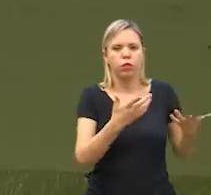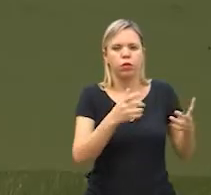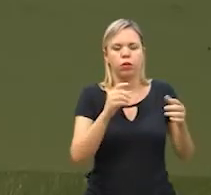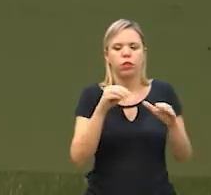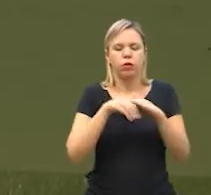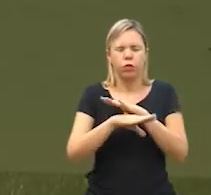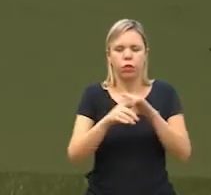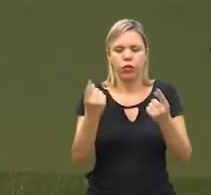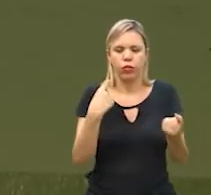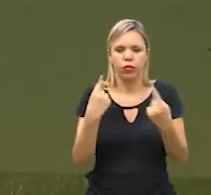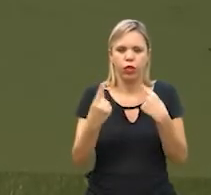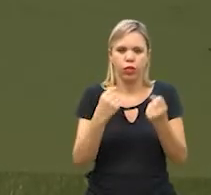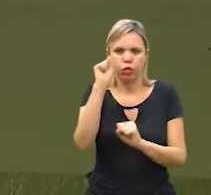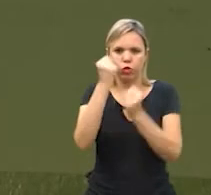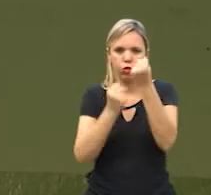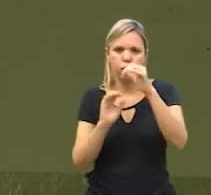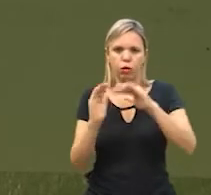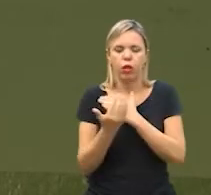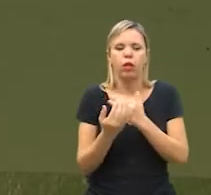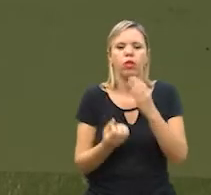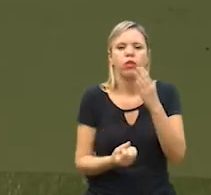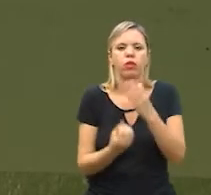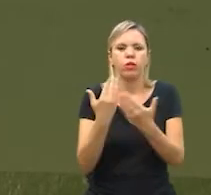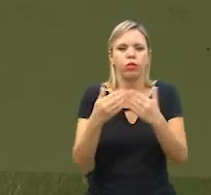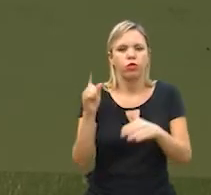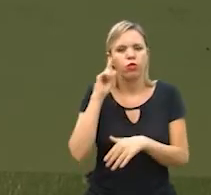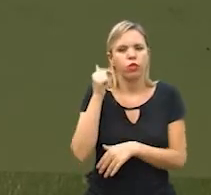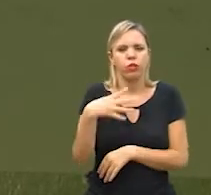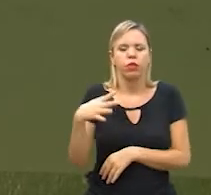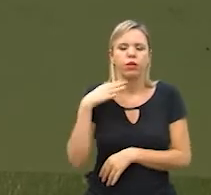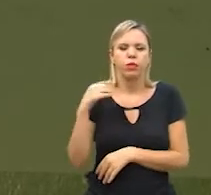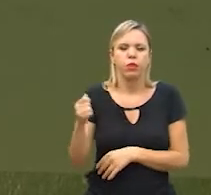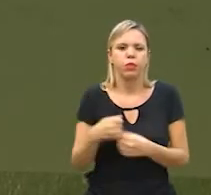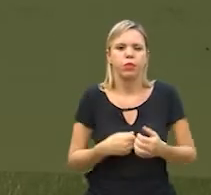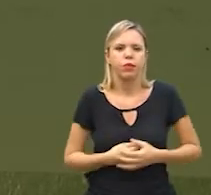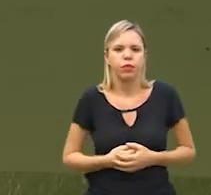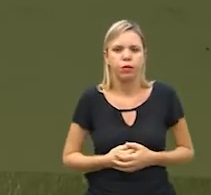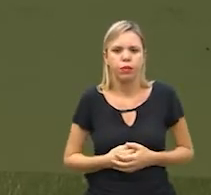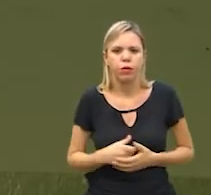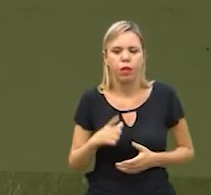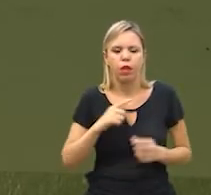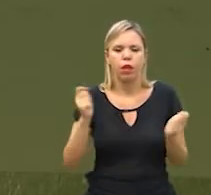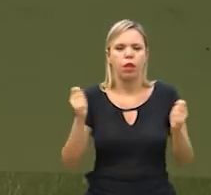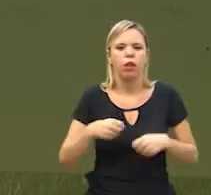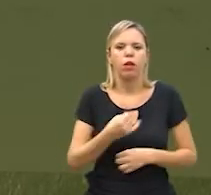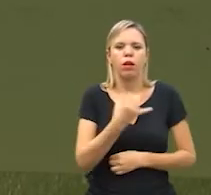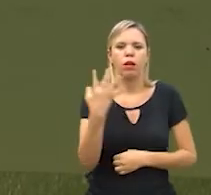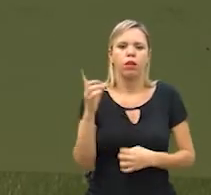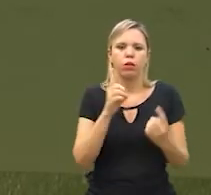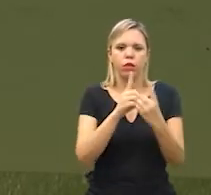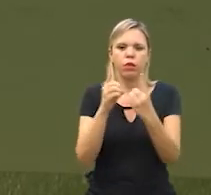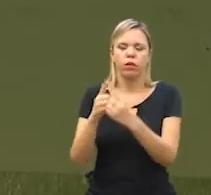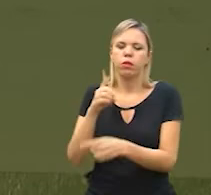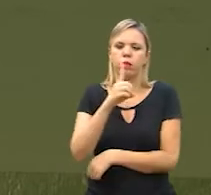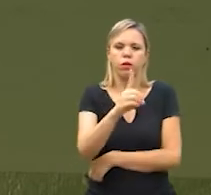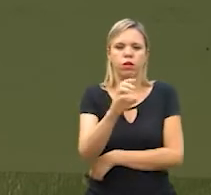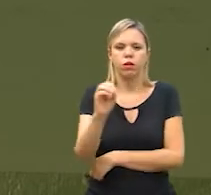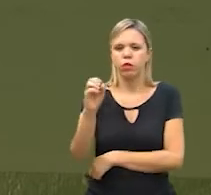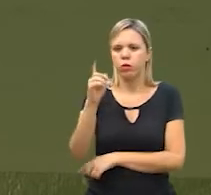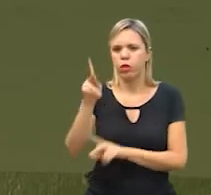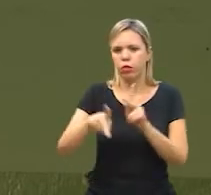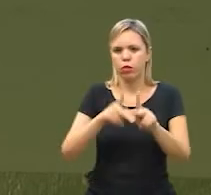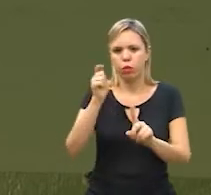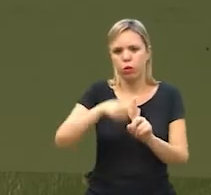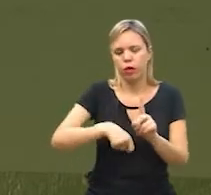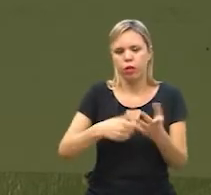O espaço, localizado na Vila Industrial e inaugurado no dia 14 de abril, tem capacidade para atender